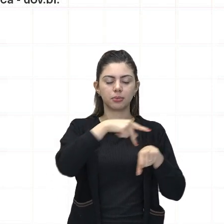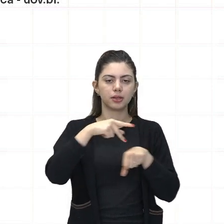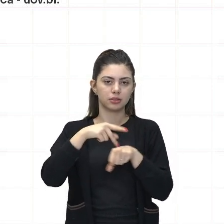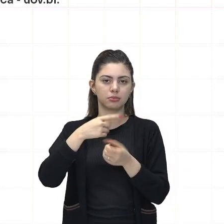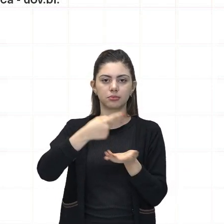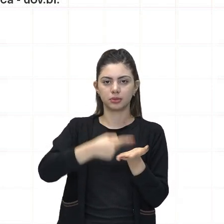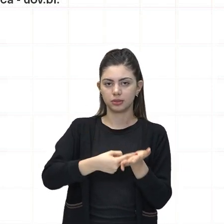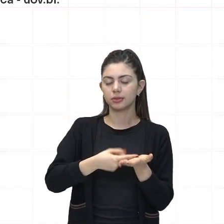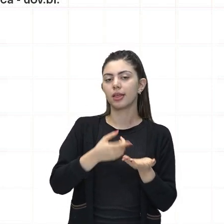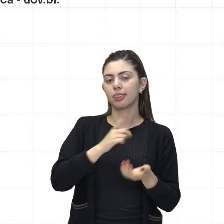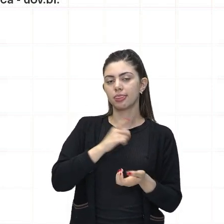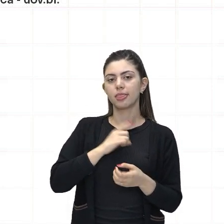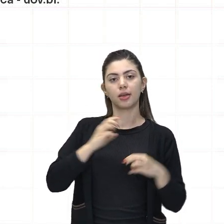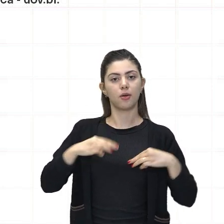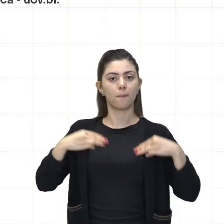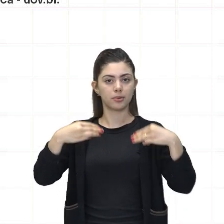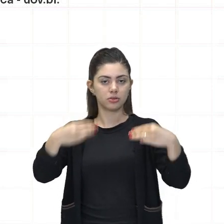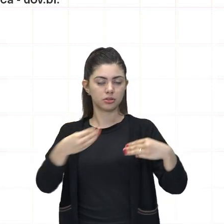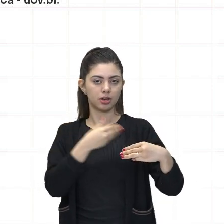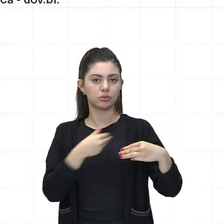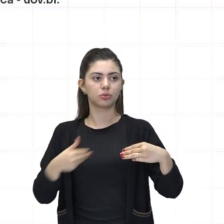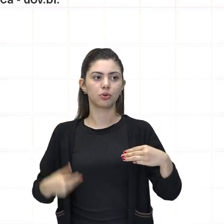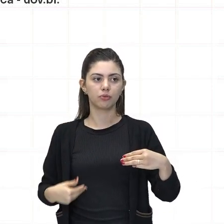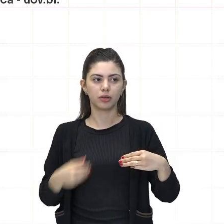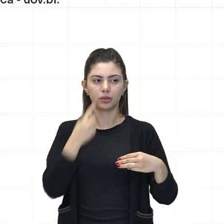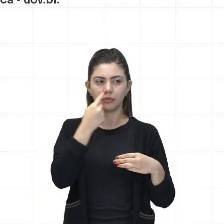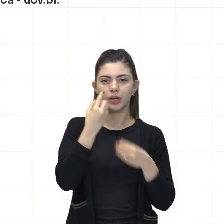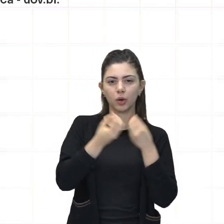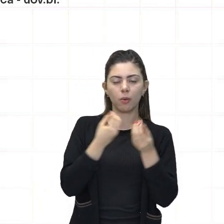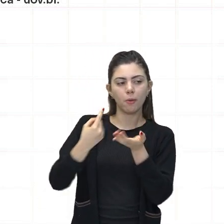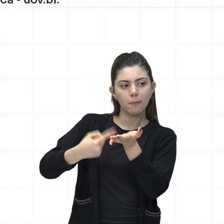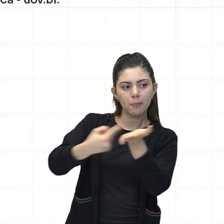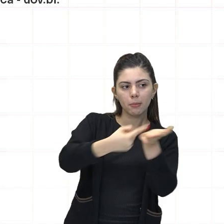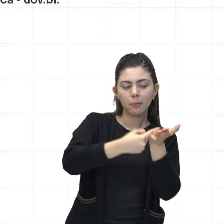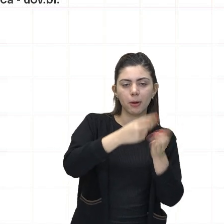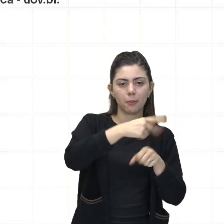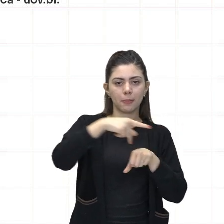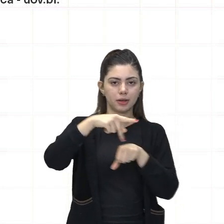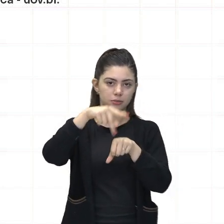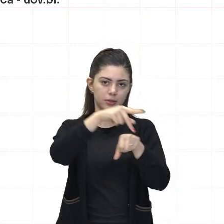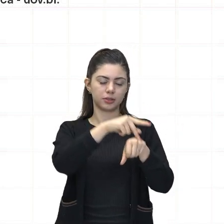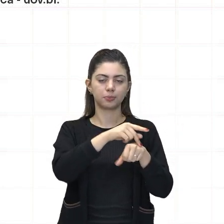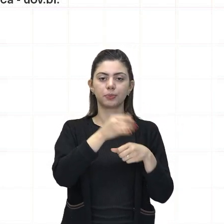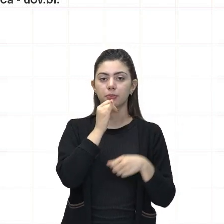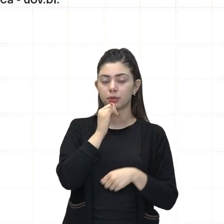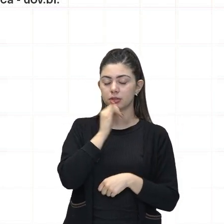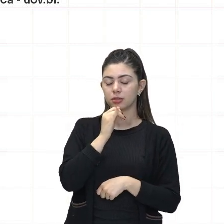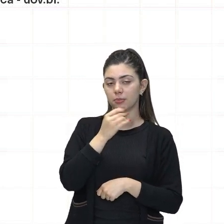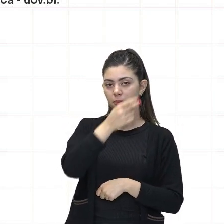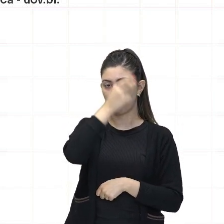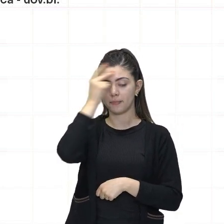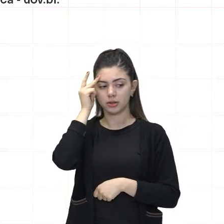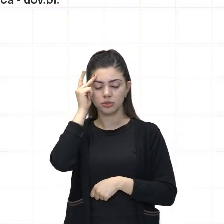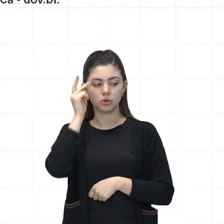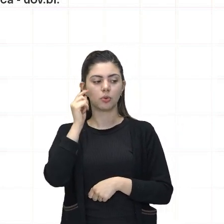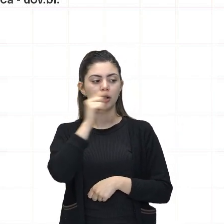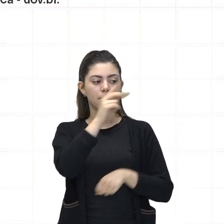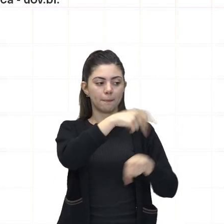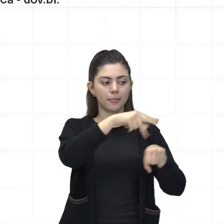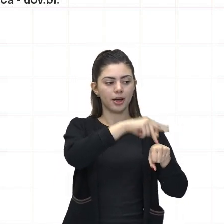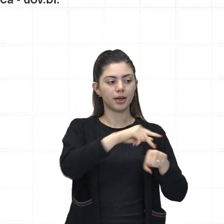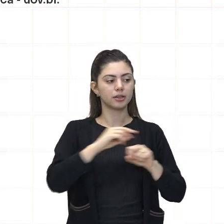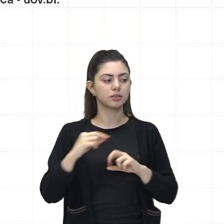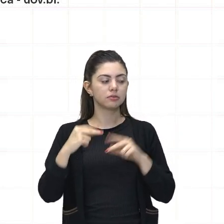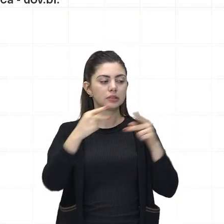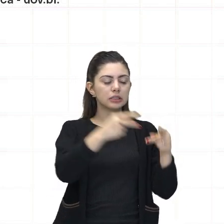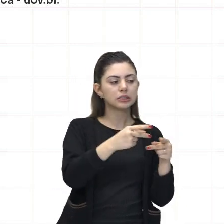dos governos que é o Ministério das Relações Exteriores, né? Onde uma pessoa ela vai para outro país, ela negocia, ela